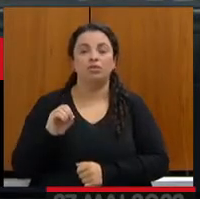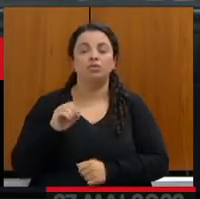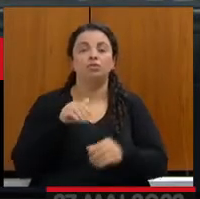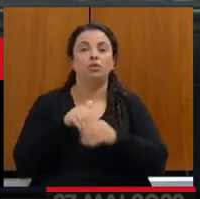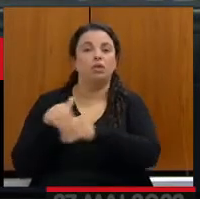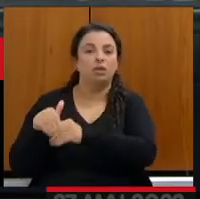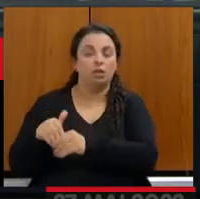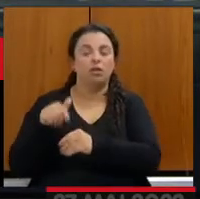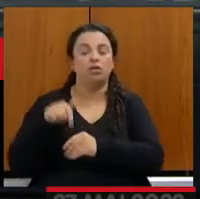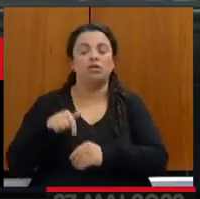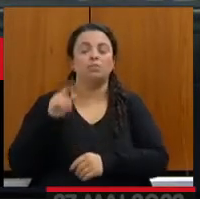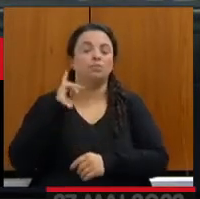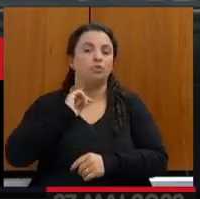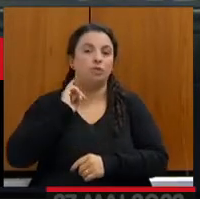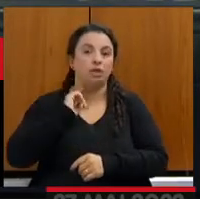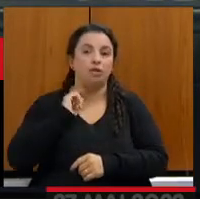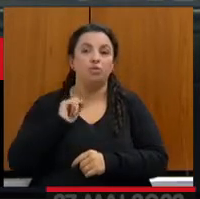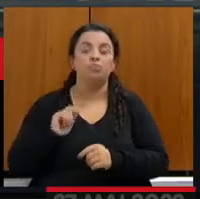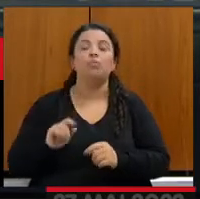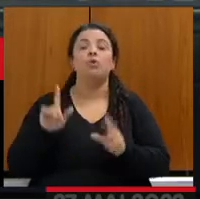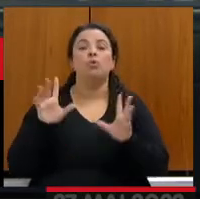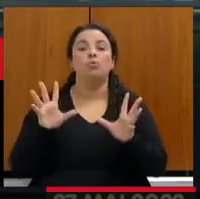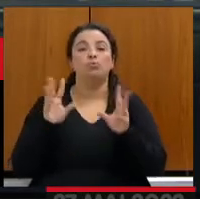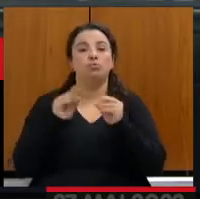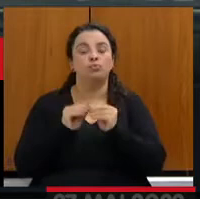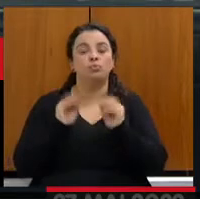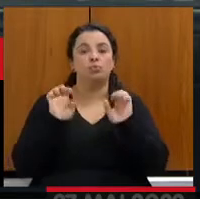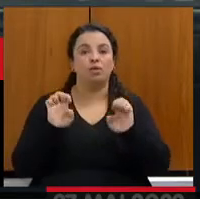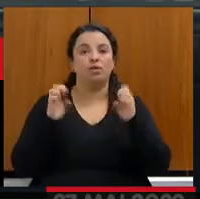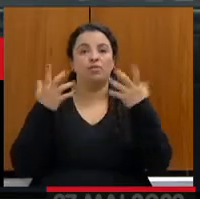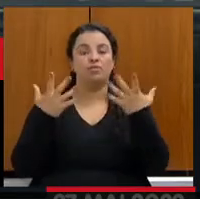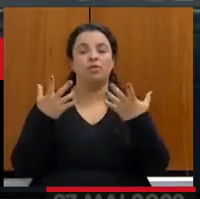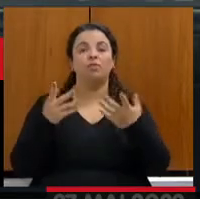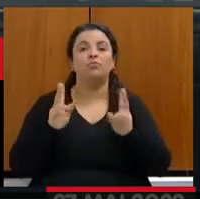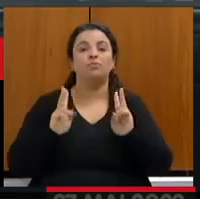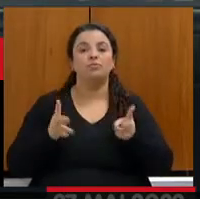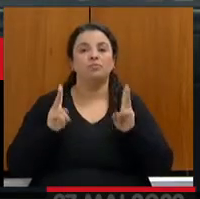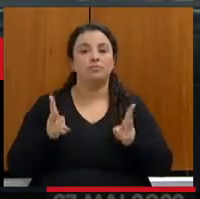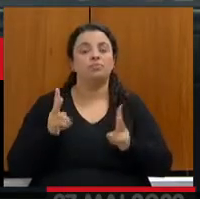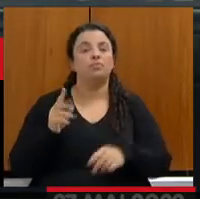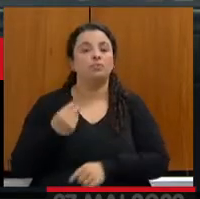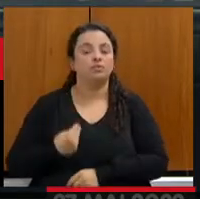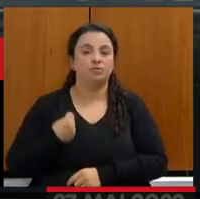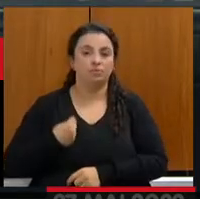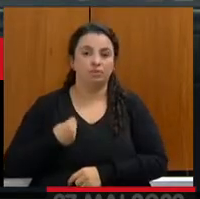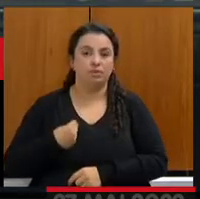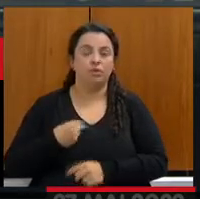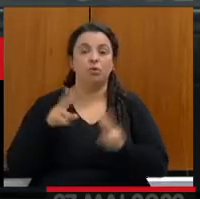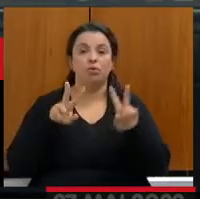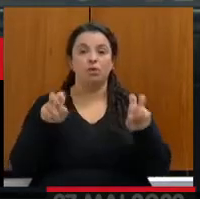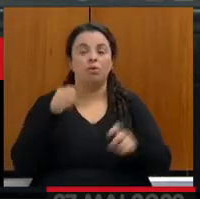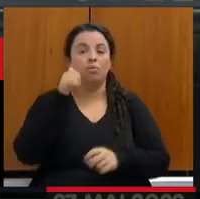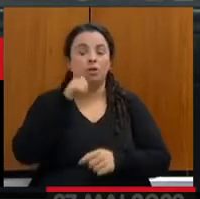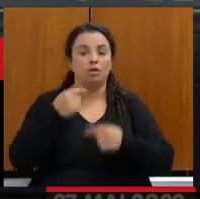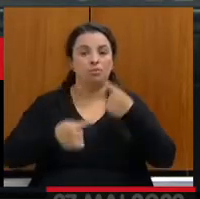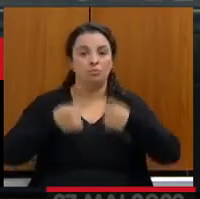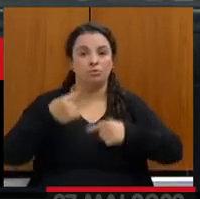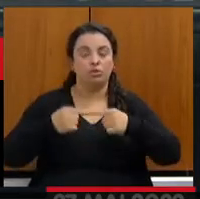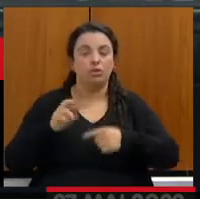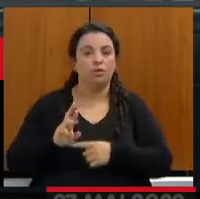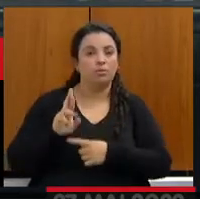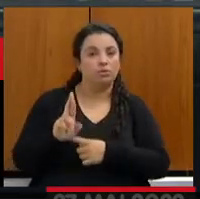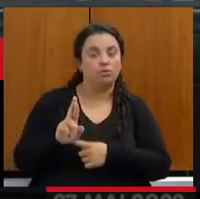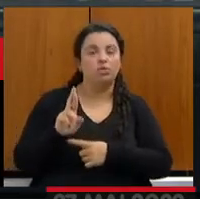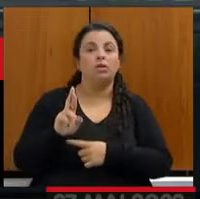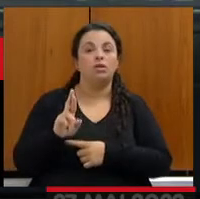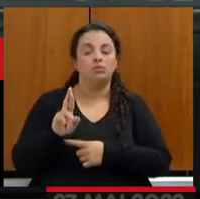vivas 2022.com o tema mulheres e políticas por representatividade justiça